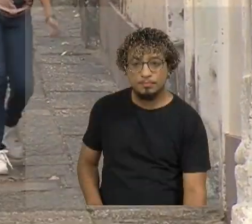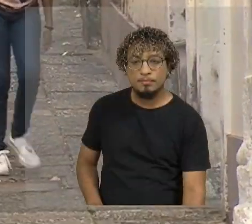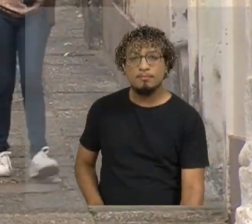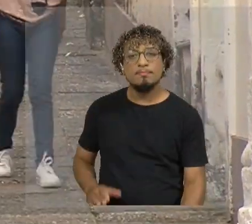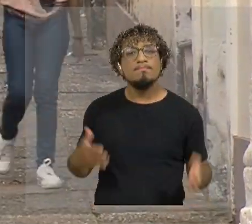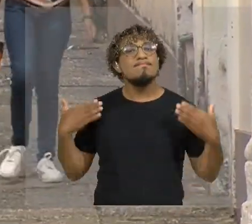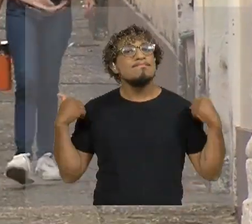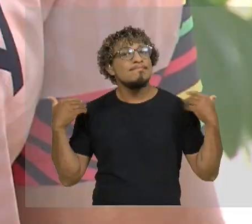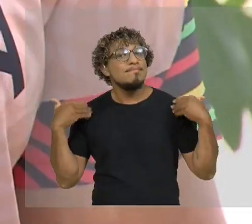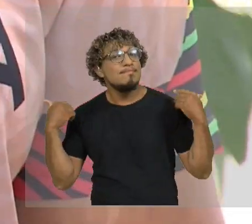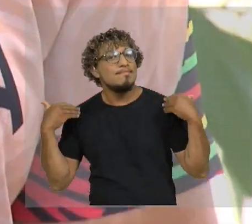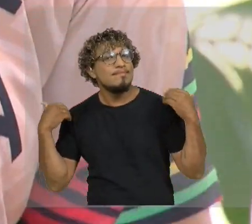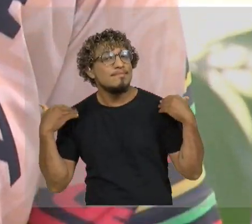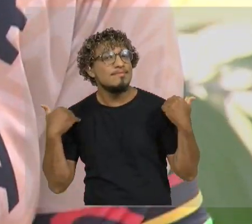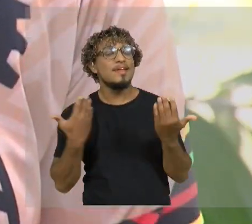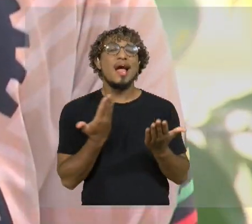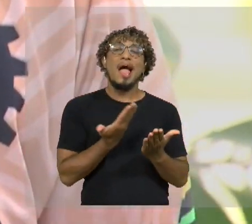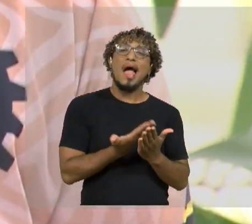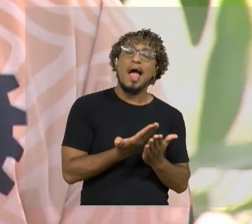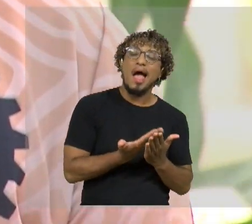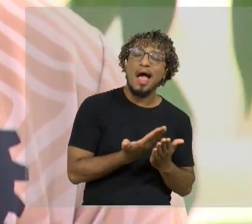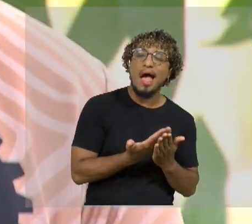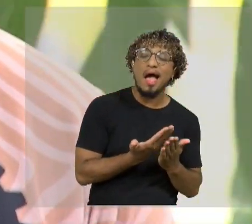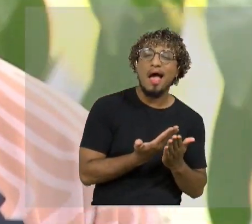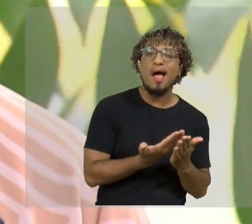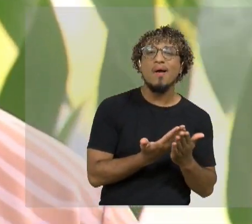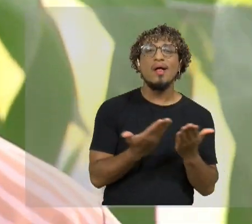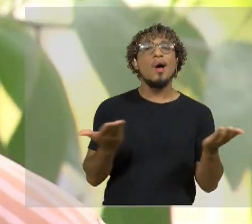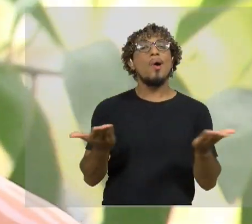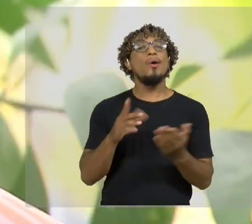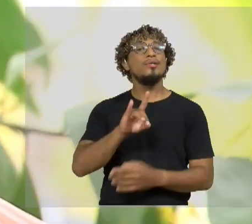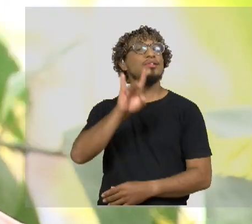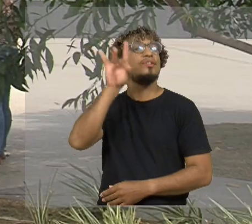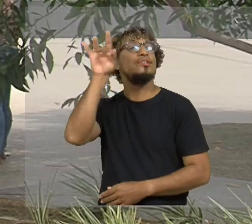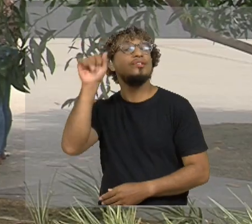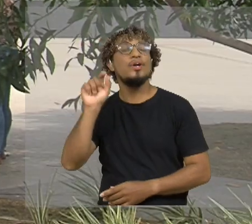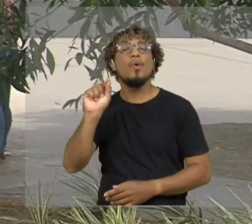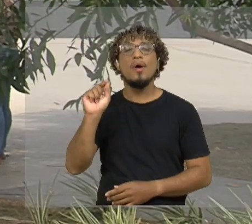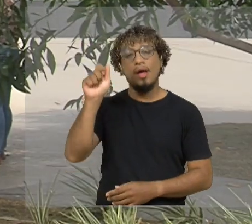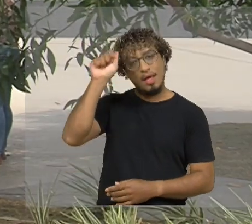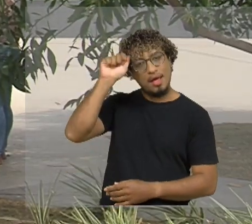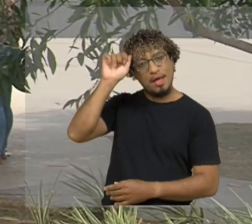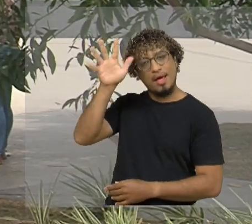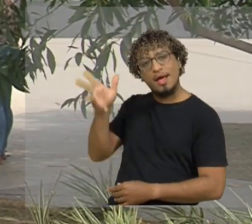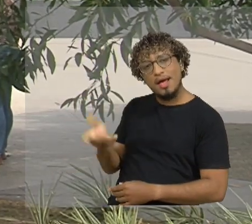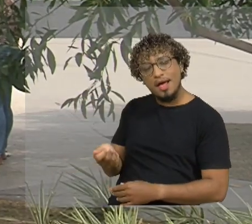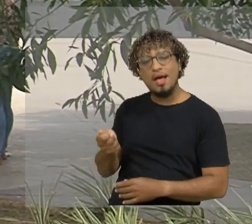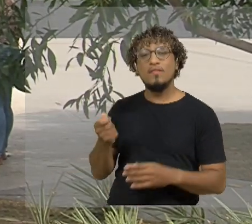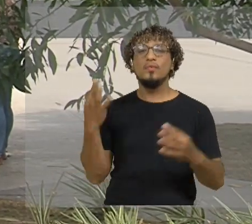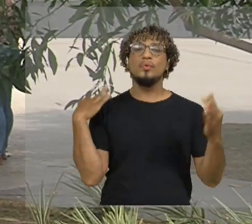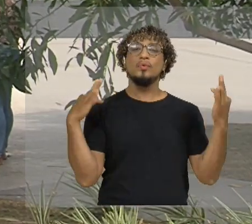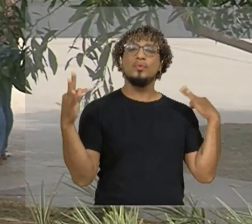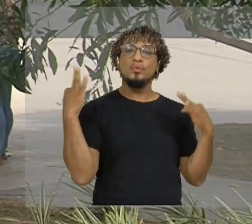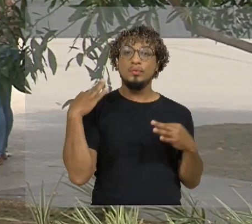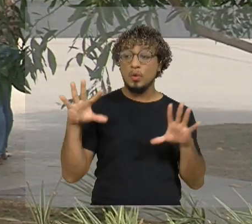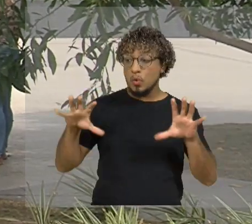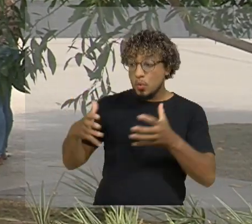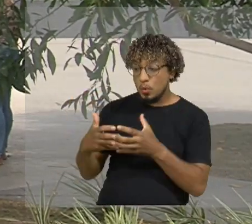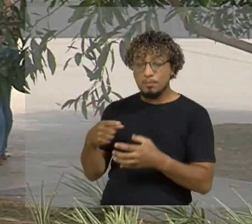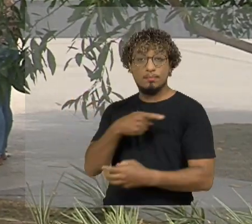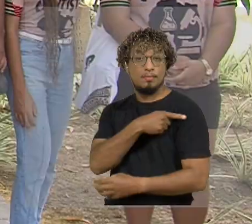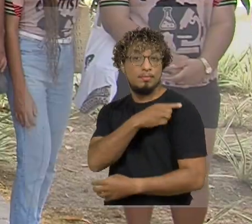passeio, que também é aula. Hoje é dia de afroturismo. Essa turma de alunos do ensino médio